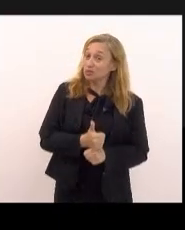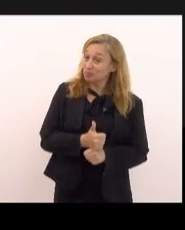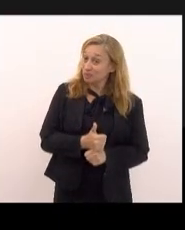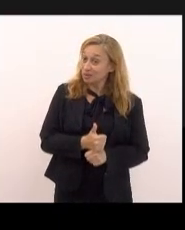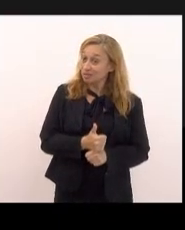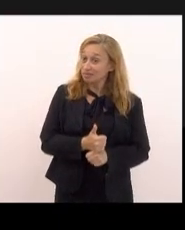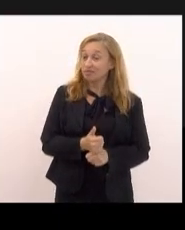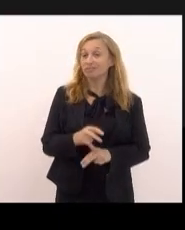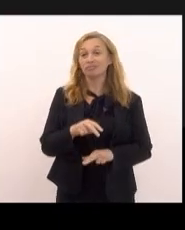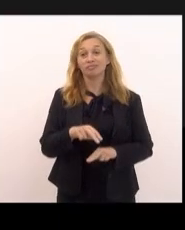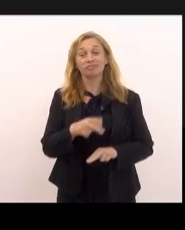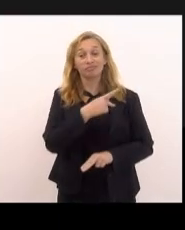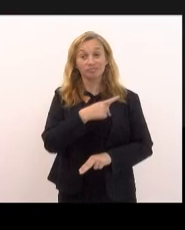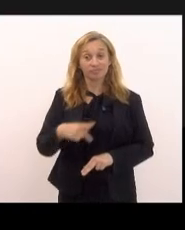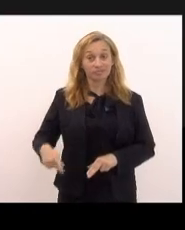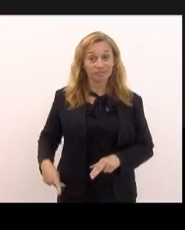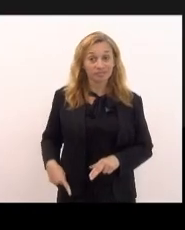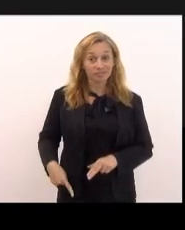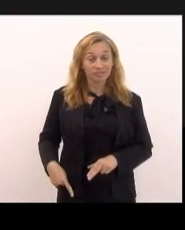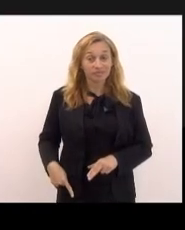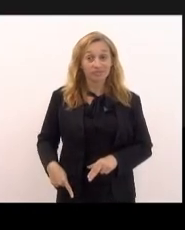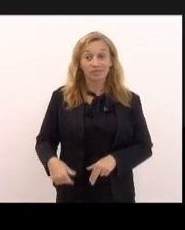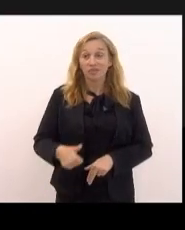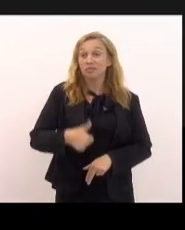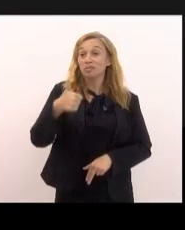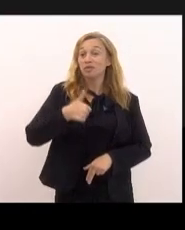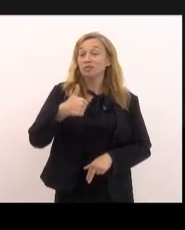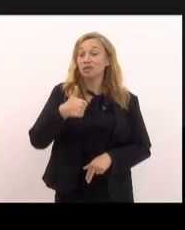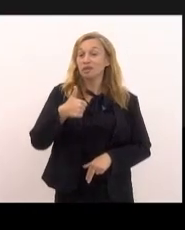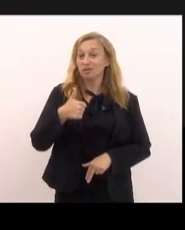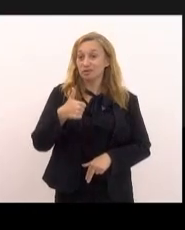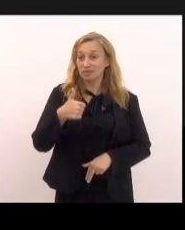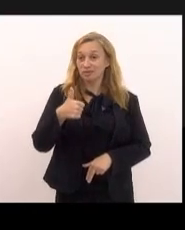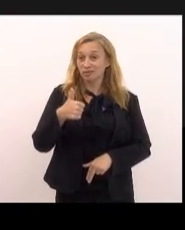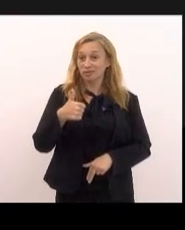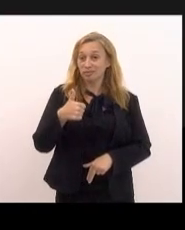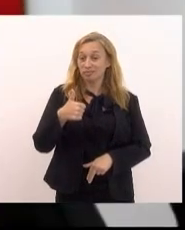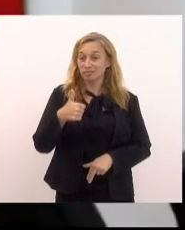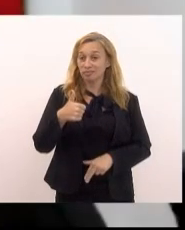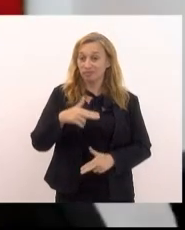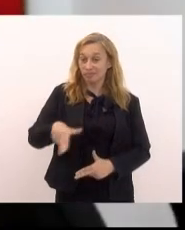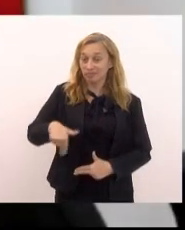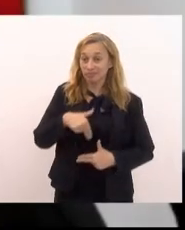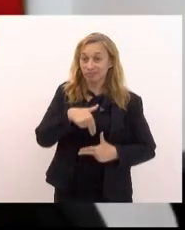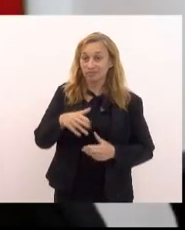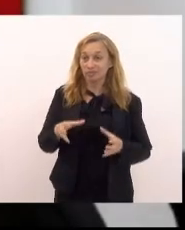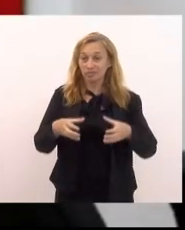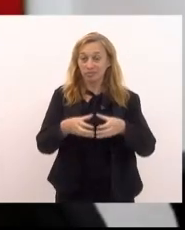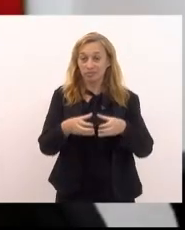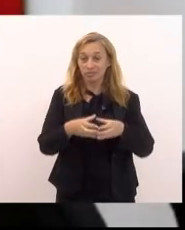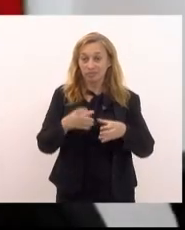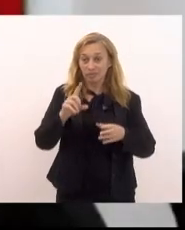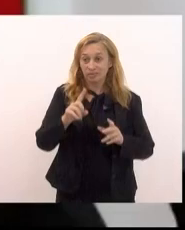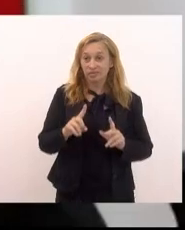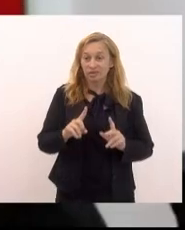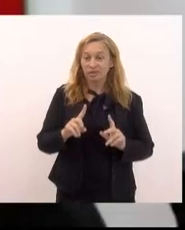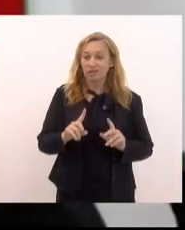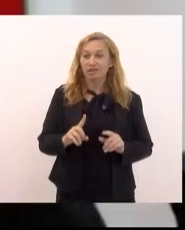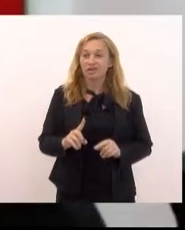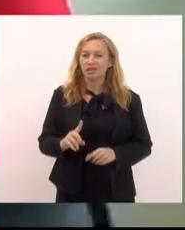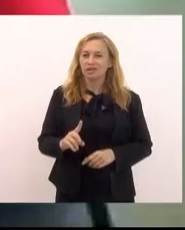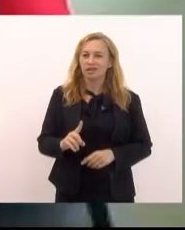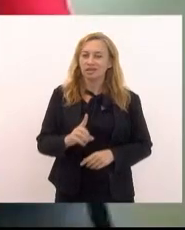presidência pelo primeiro orador, presidente da Comissão de Defesa Civil, Rosenberg